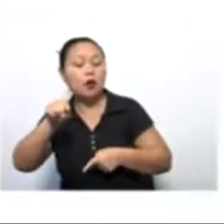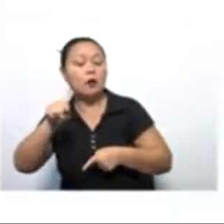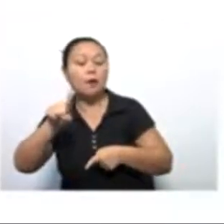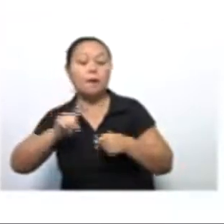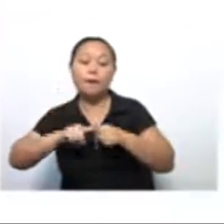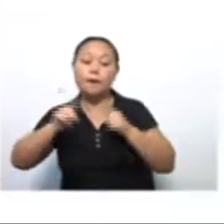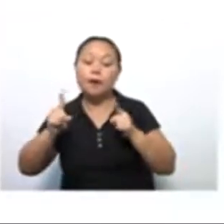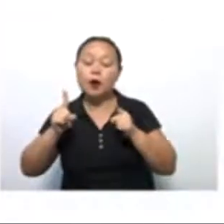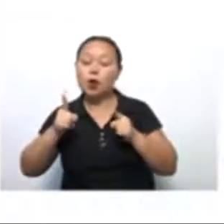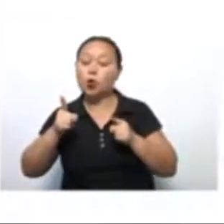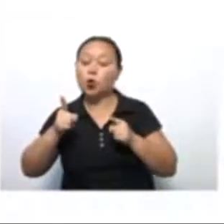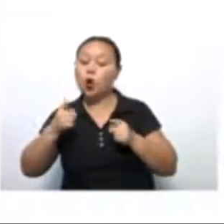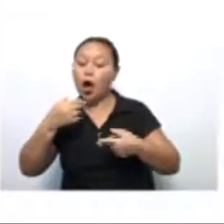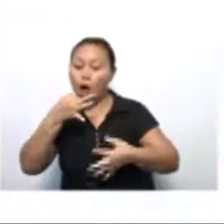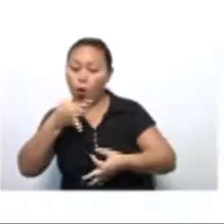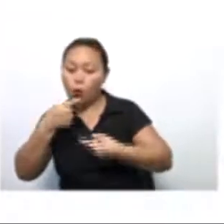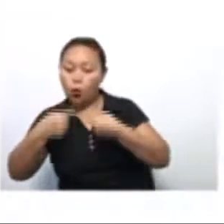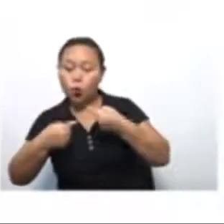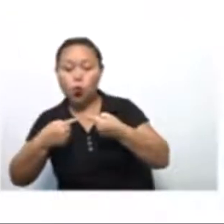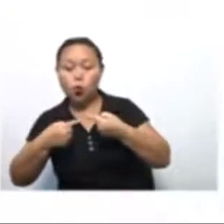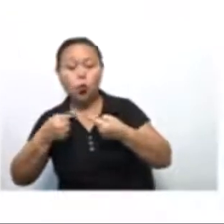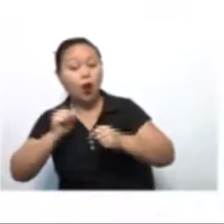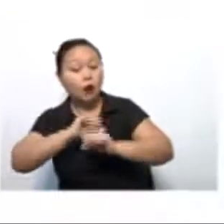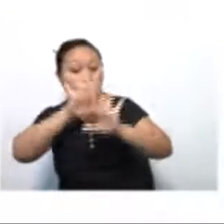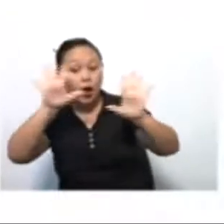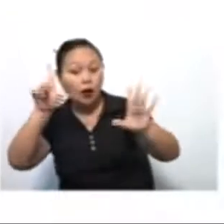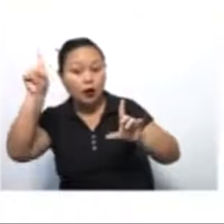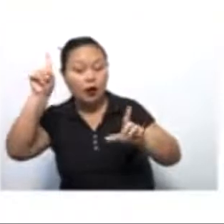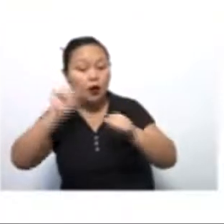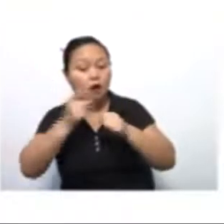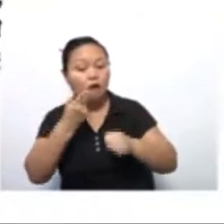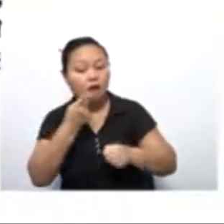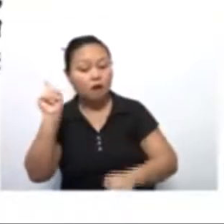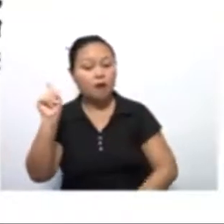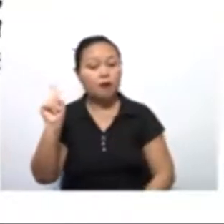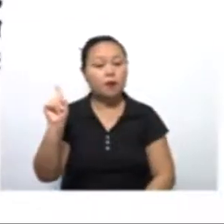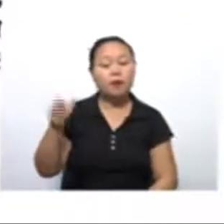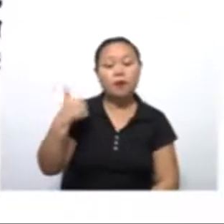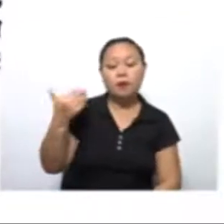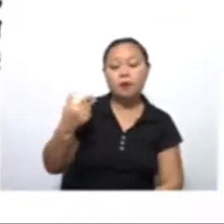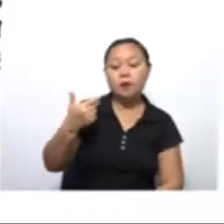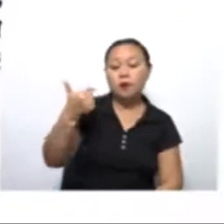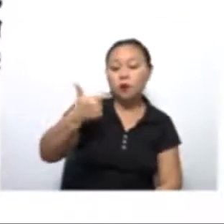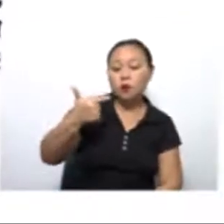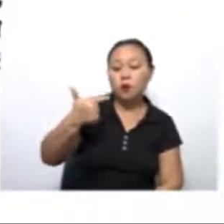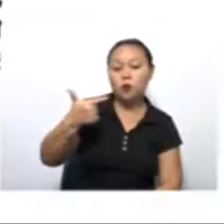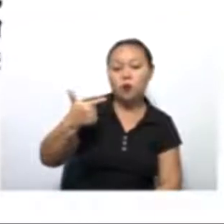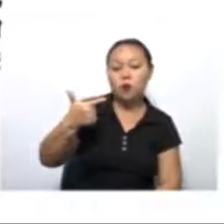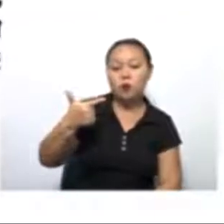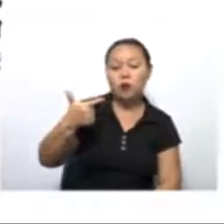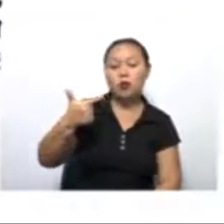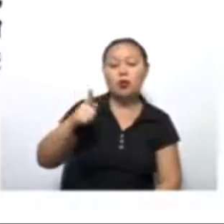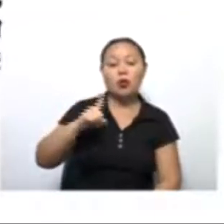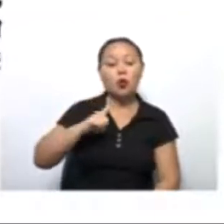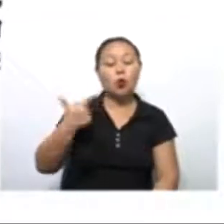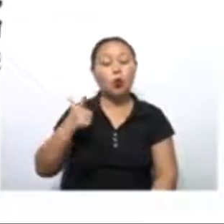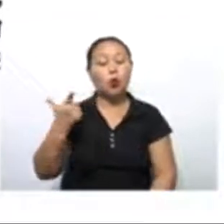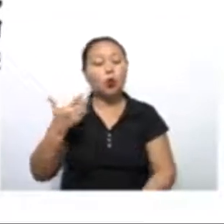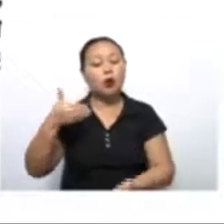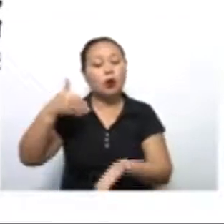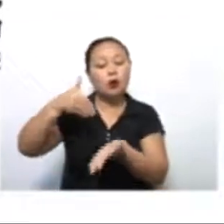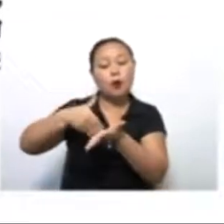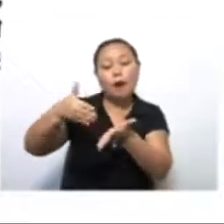O objetivo da introdução é situar, direcionar o leitor para dentro do texto, apresentar uma tese, ou seja, você tem